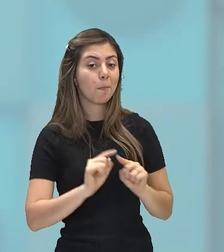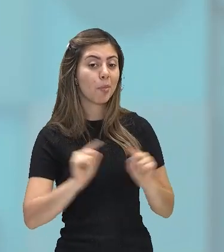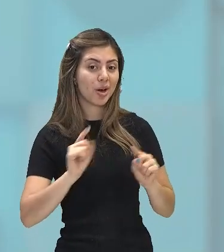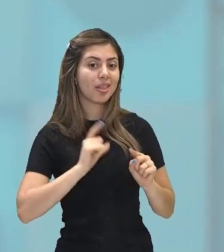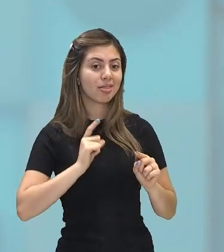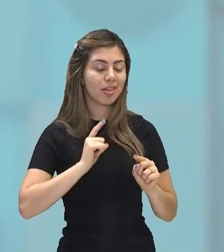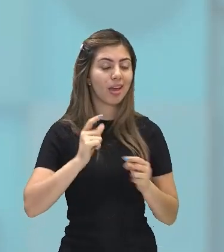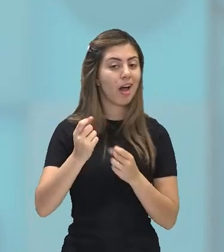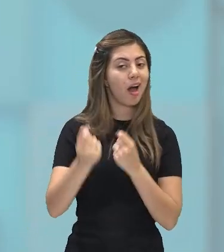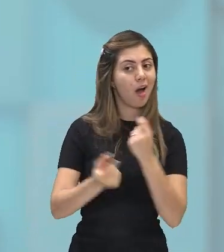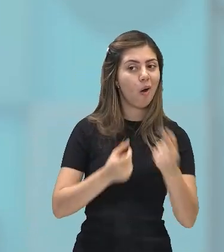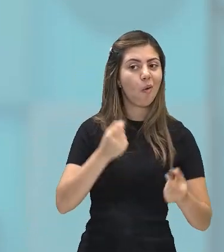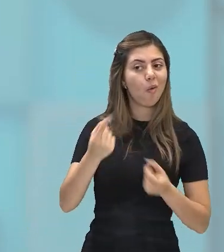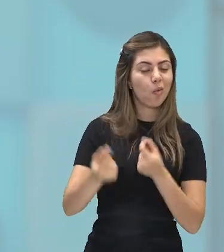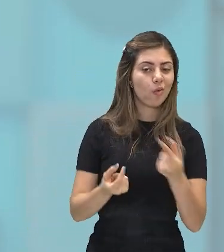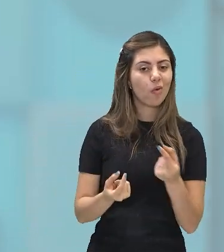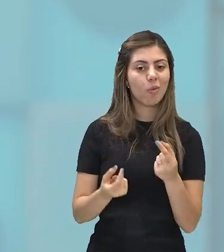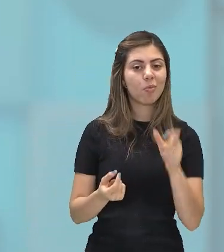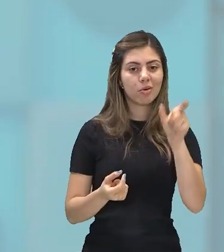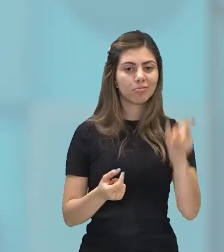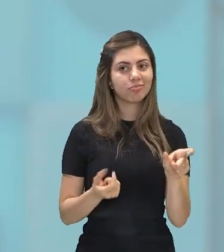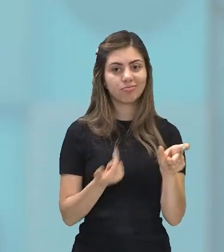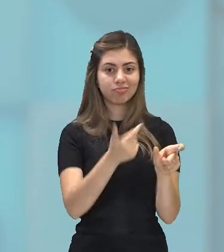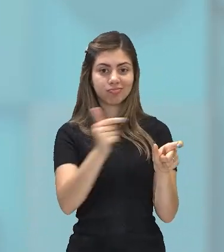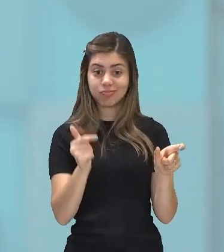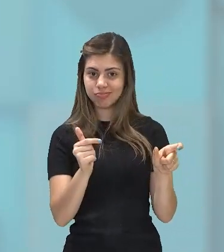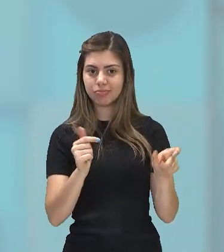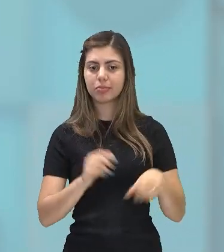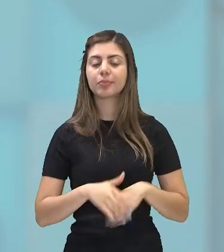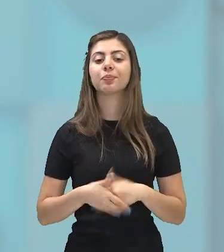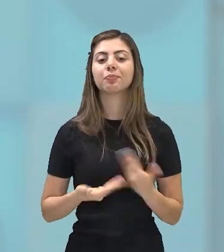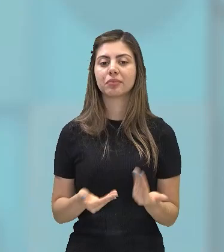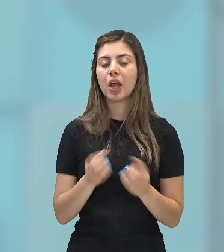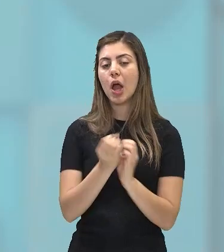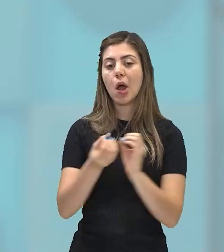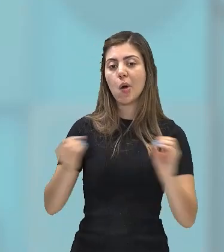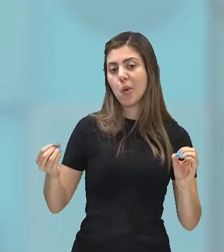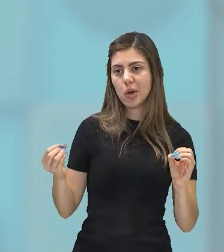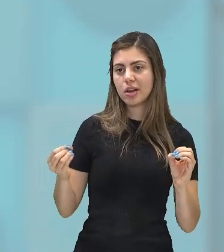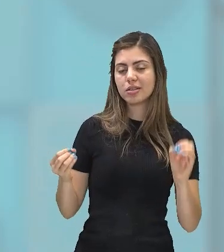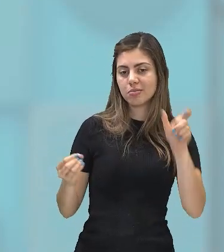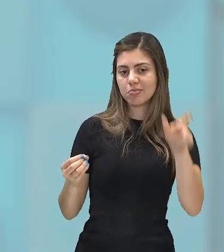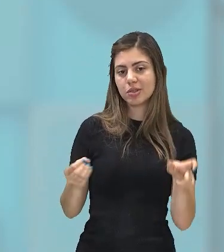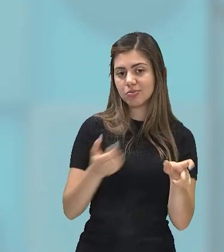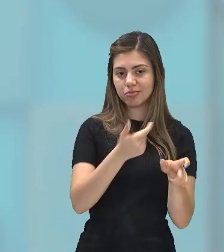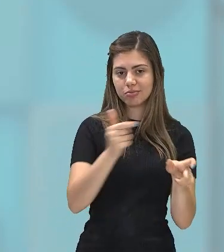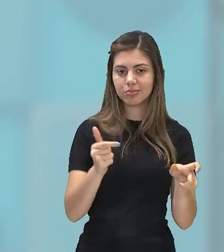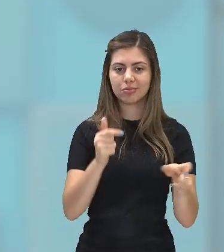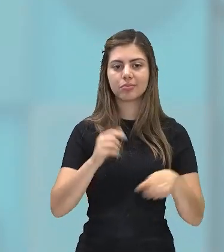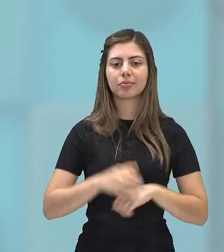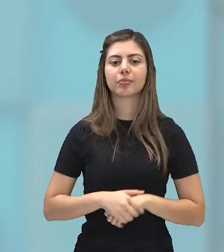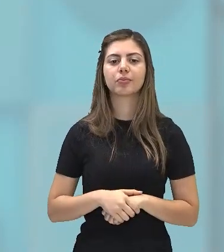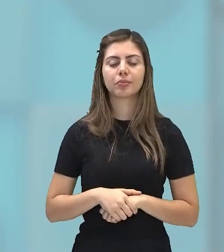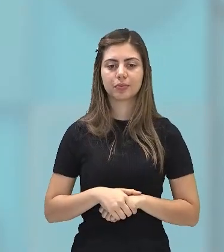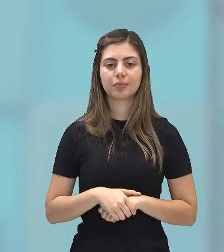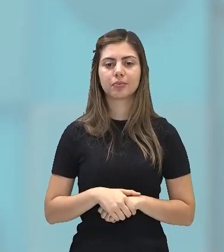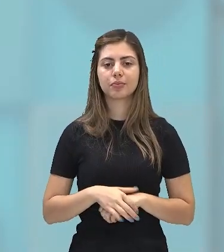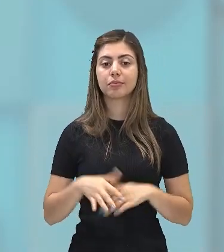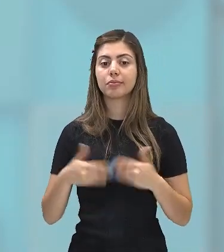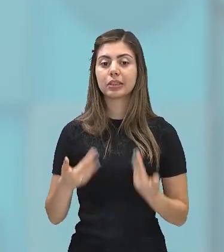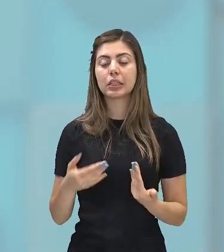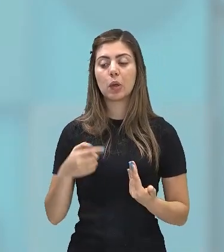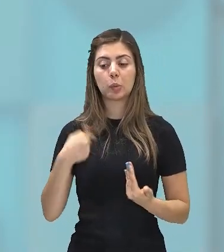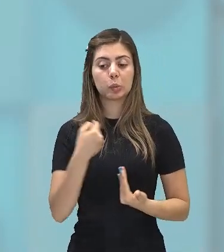não é? Justamente porque há situações em que a oração não tem sujeito. E aí, neste caso, como é que a